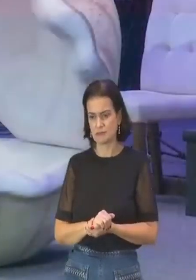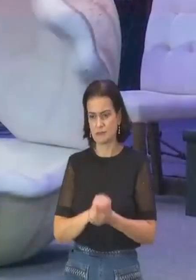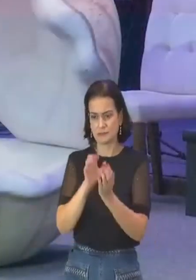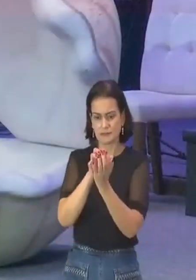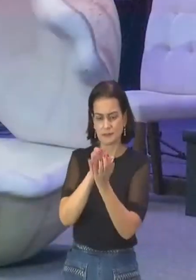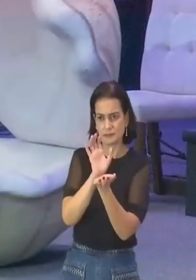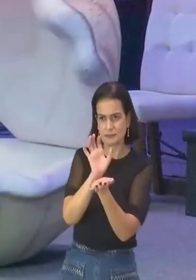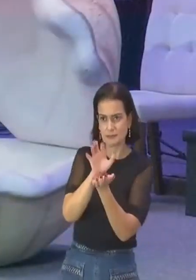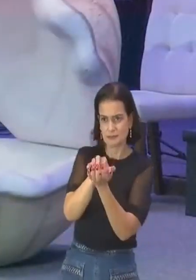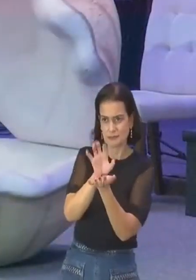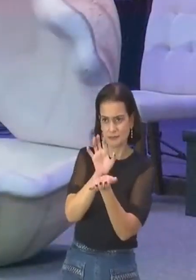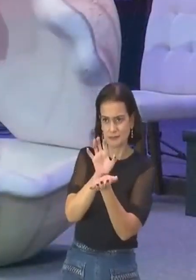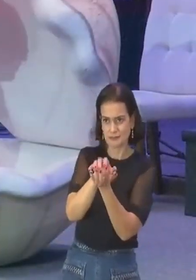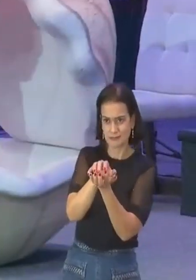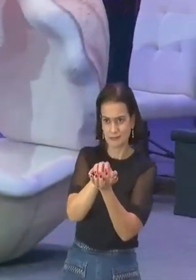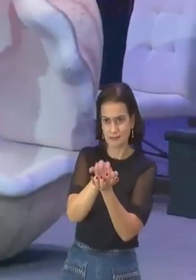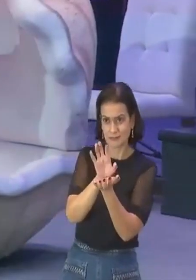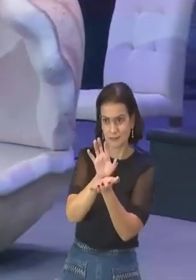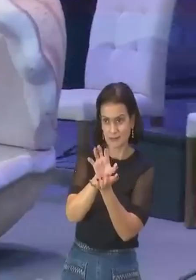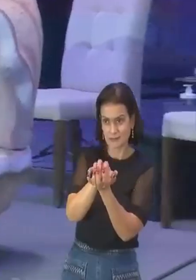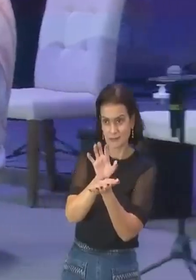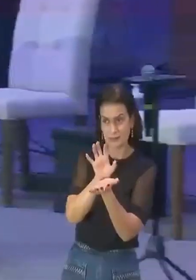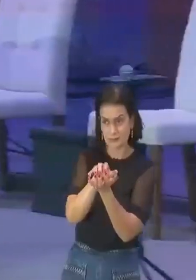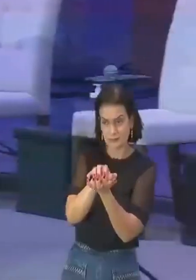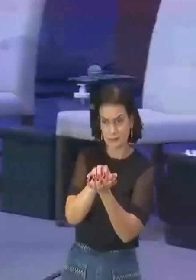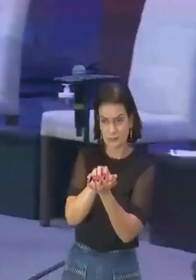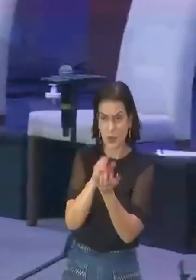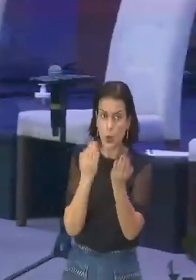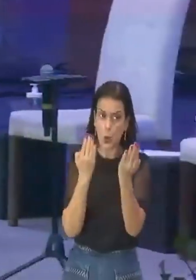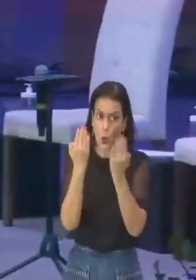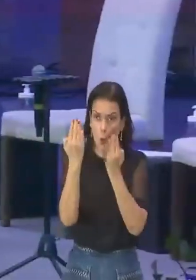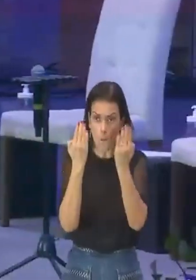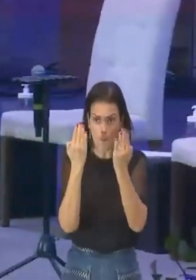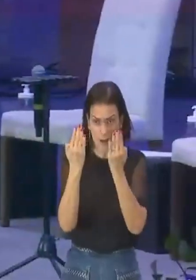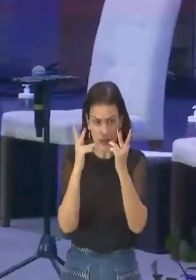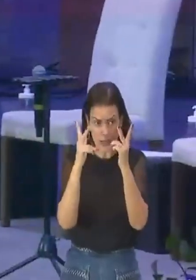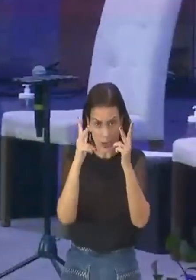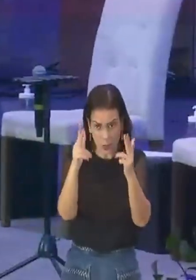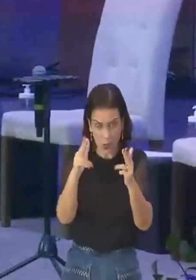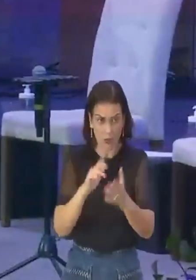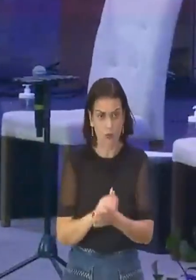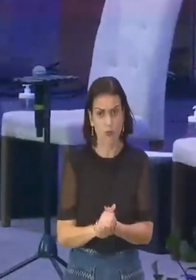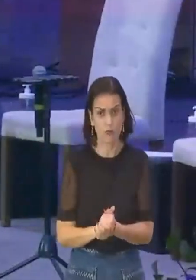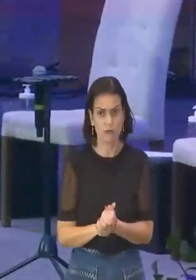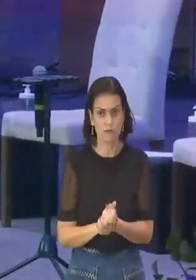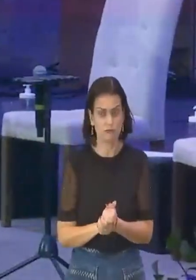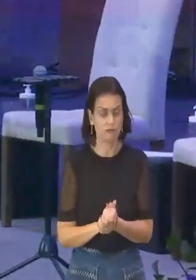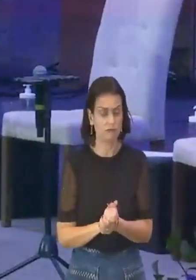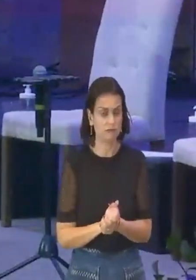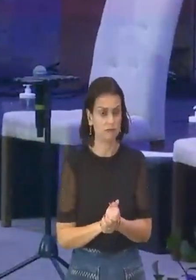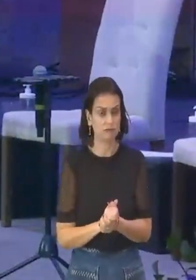E eu quero comparar a ostra a você, mãe, nesta manhã.